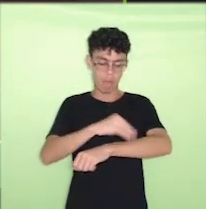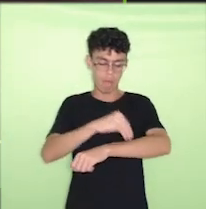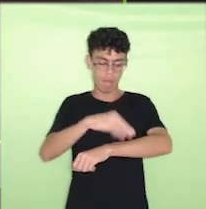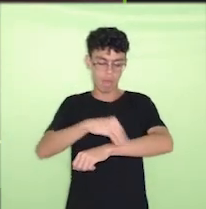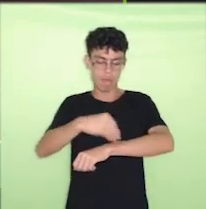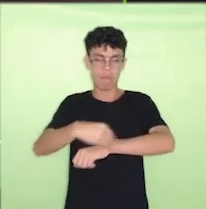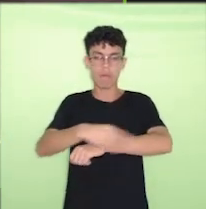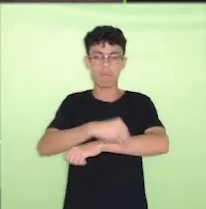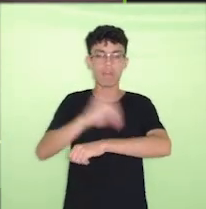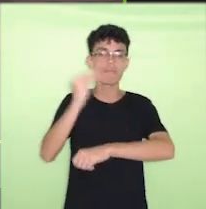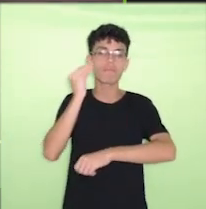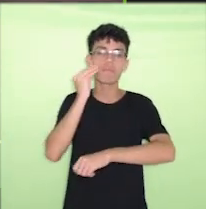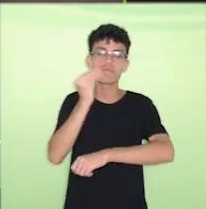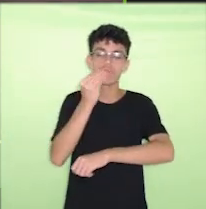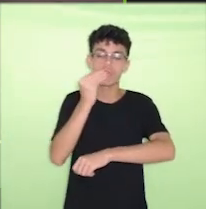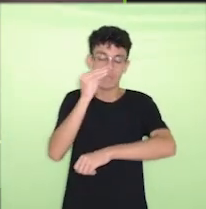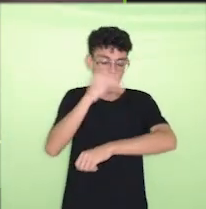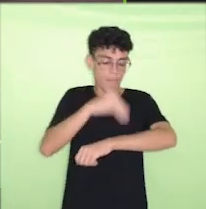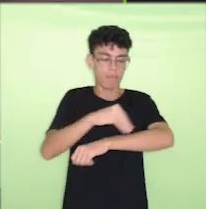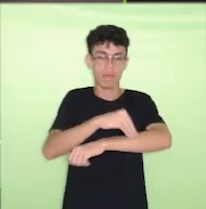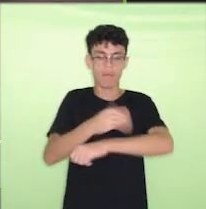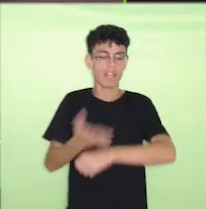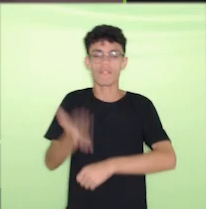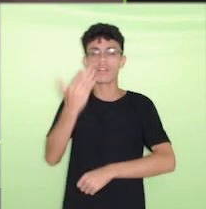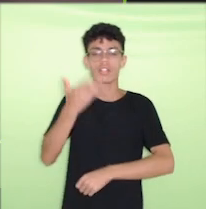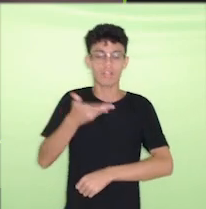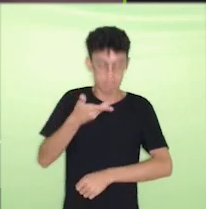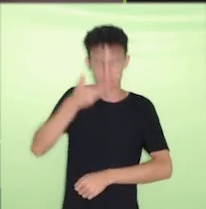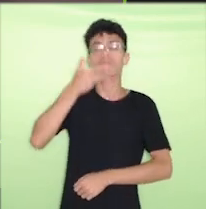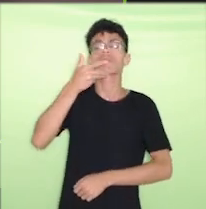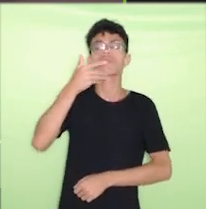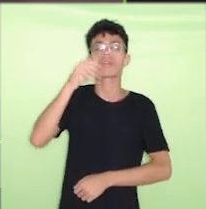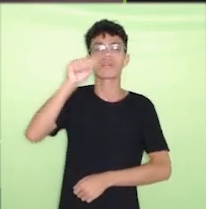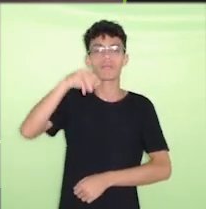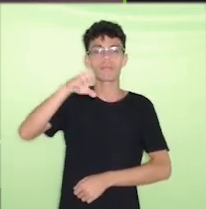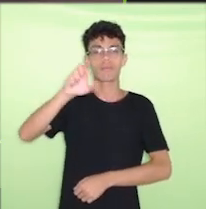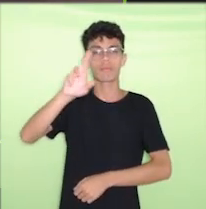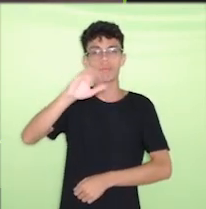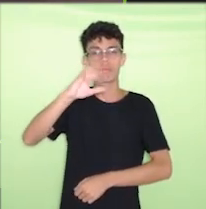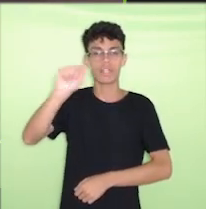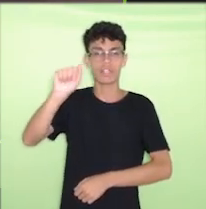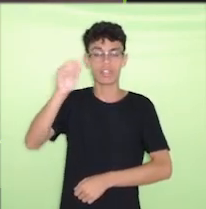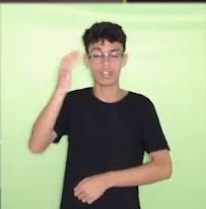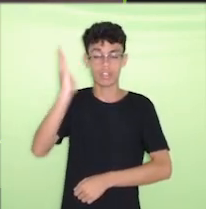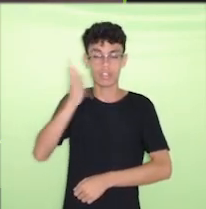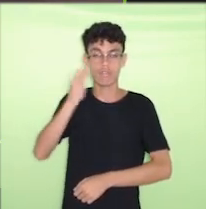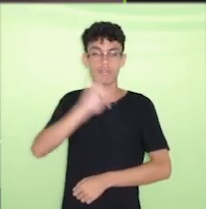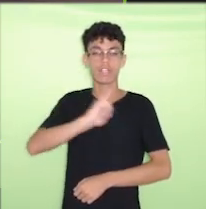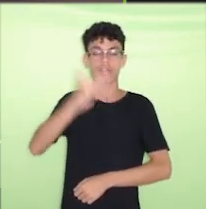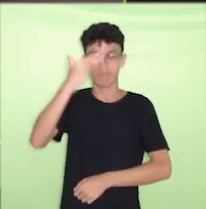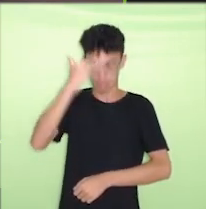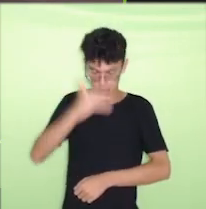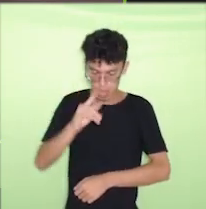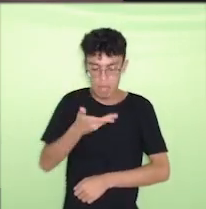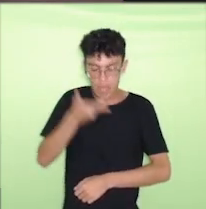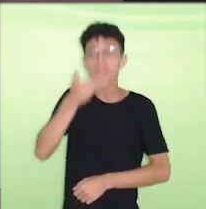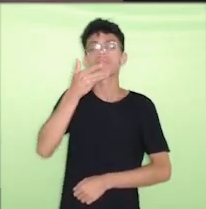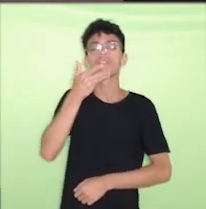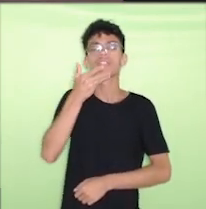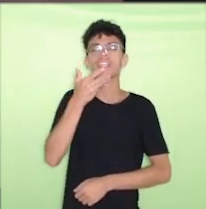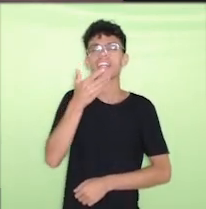leprosos. Vá, América, levante a cabeça. Eu já lhe avisei que não fizesse isso.